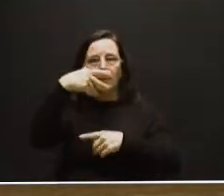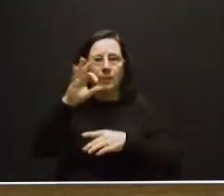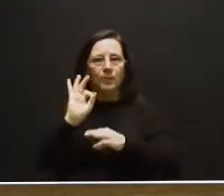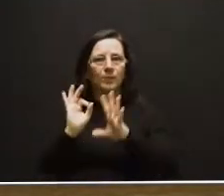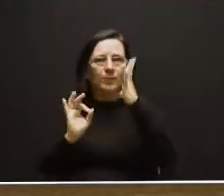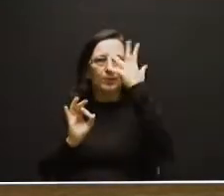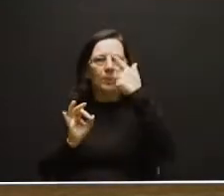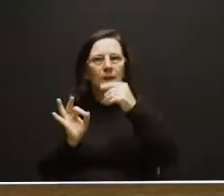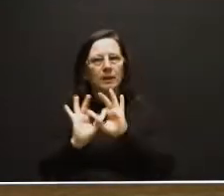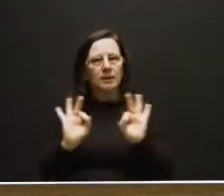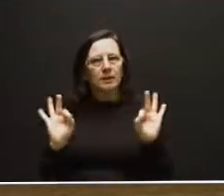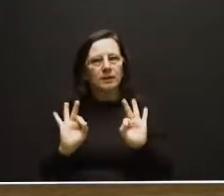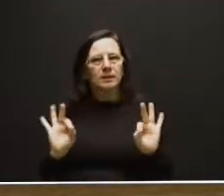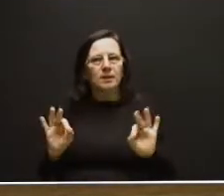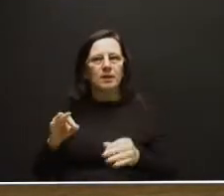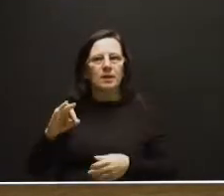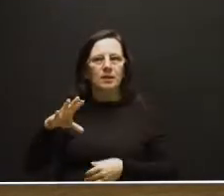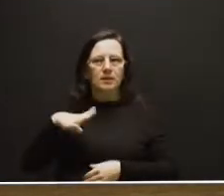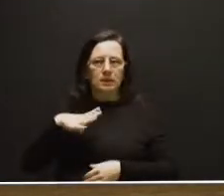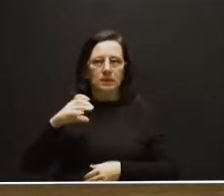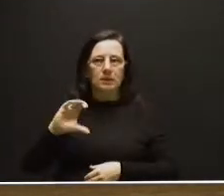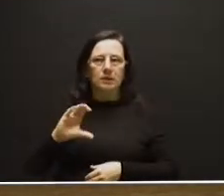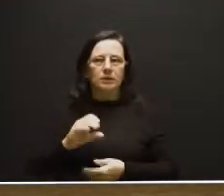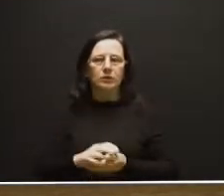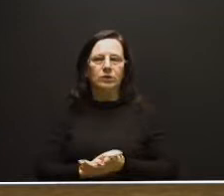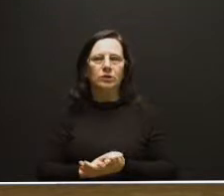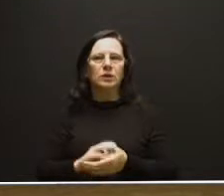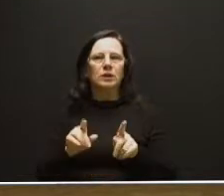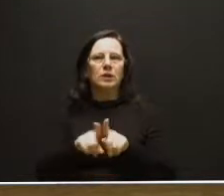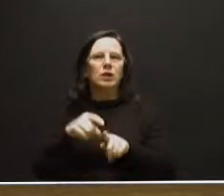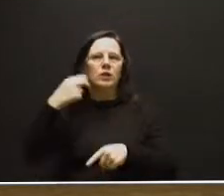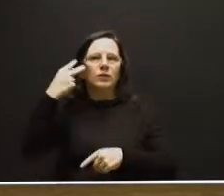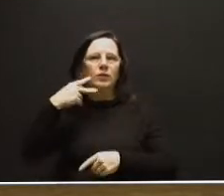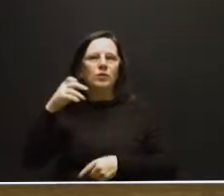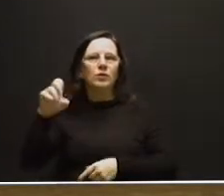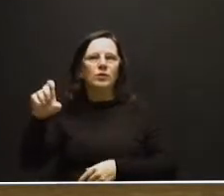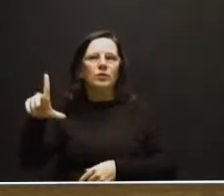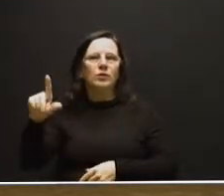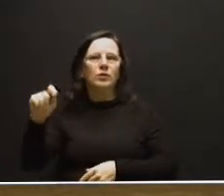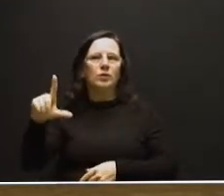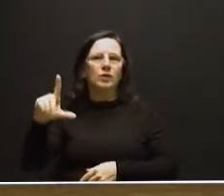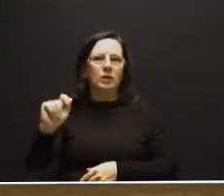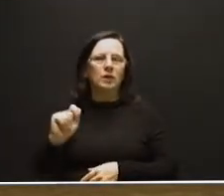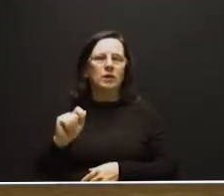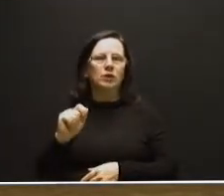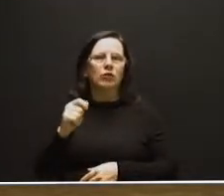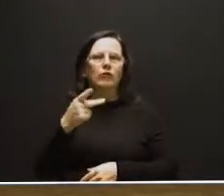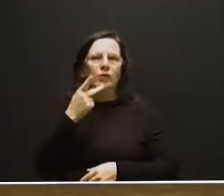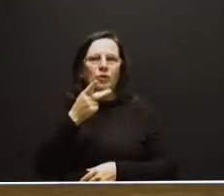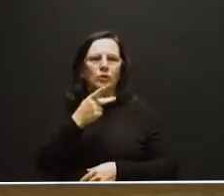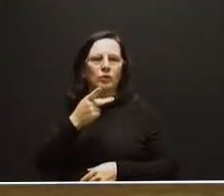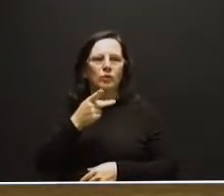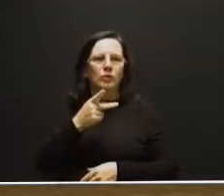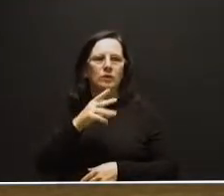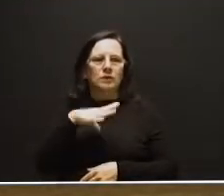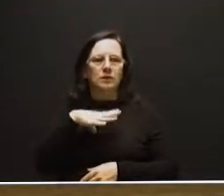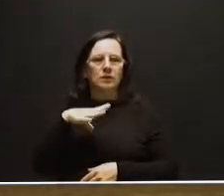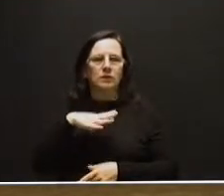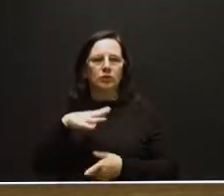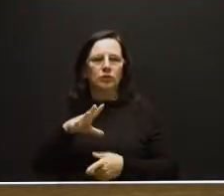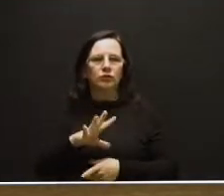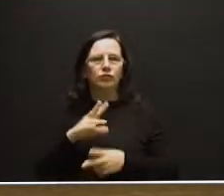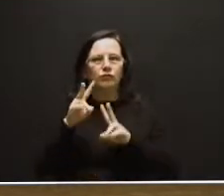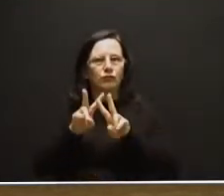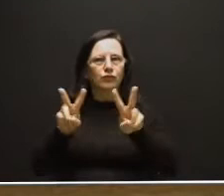cidade acho que aqui nós temos aqui vereador lá acho que falou algo a respeito de uma cidade né onde ele viu aí